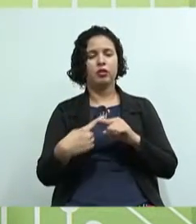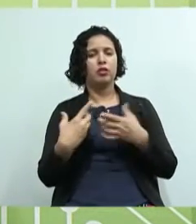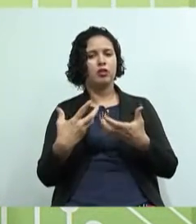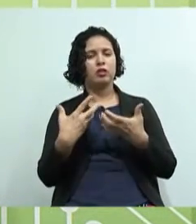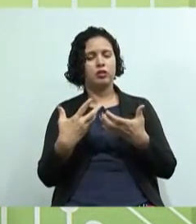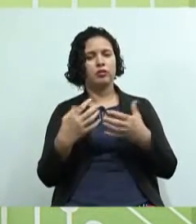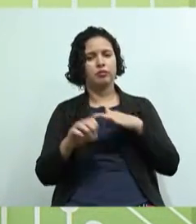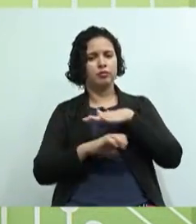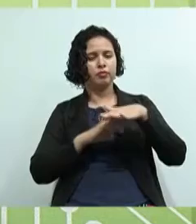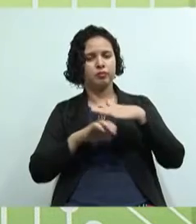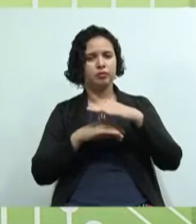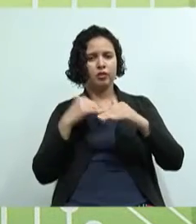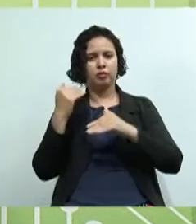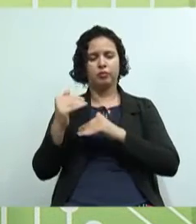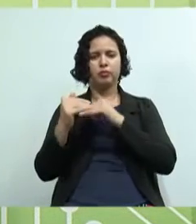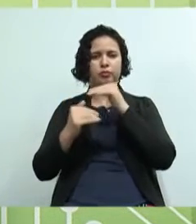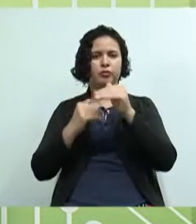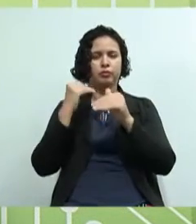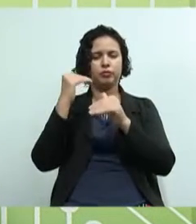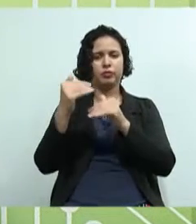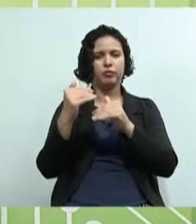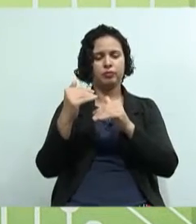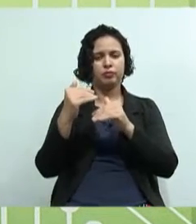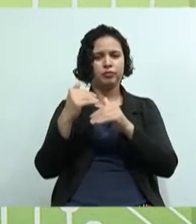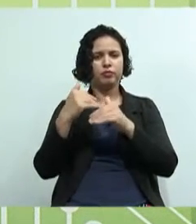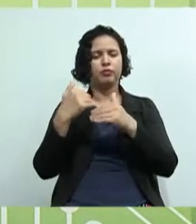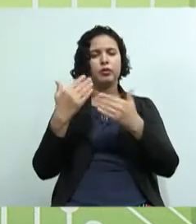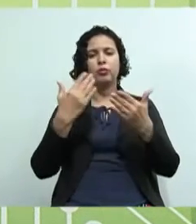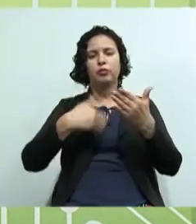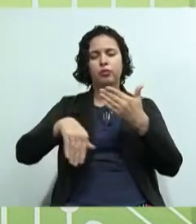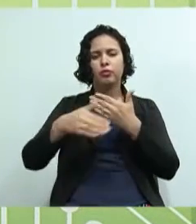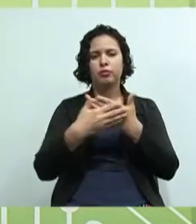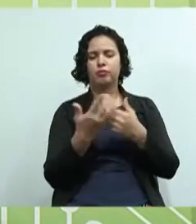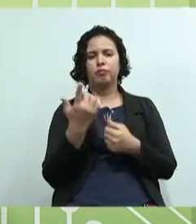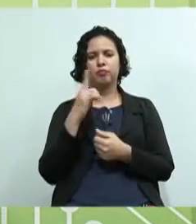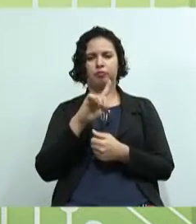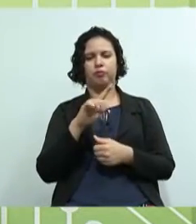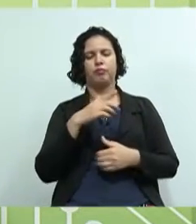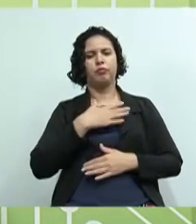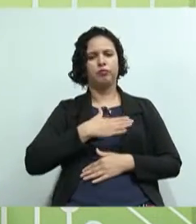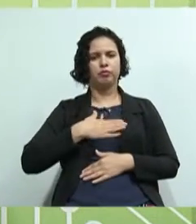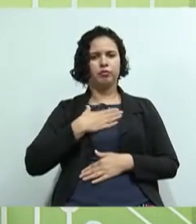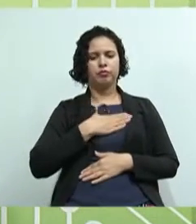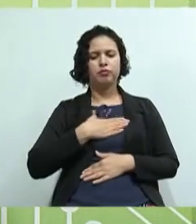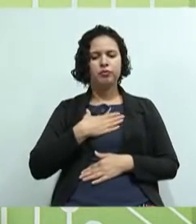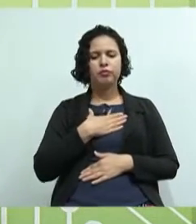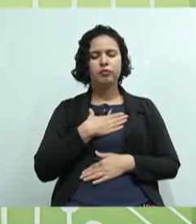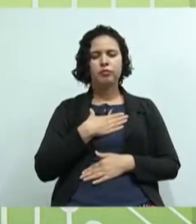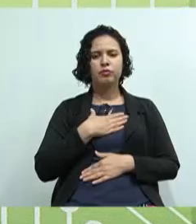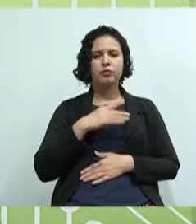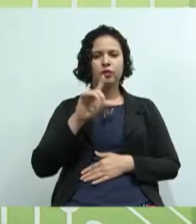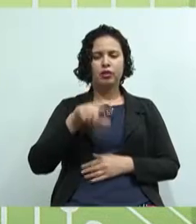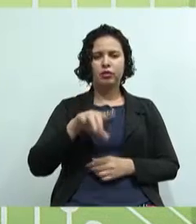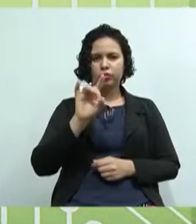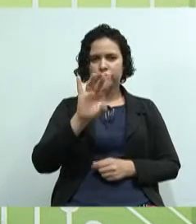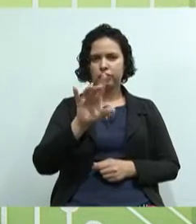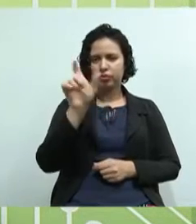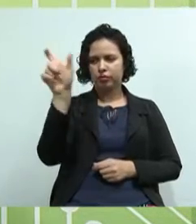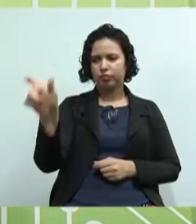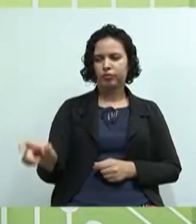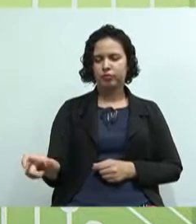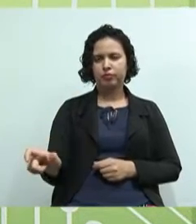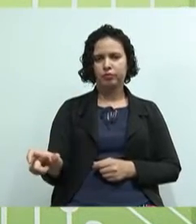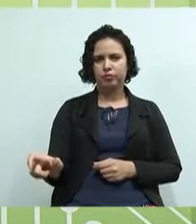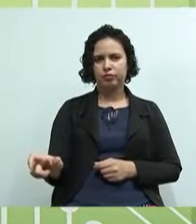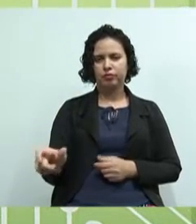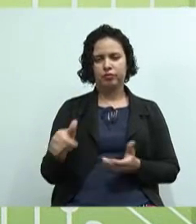eu trabalho cresça. Se ela cresce, eu também cresço. E assim todos nós ganhamos, não é verdade? Quem mais ganha com tudo isso? Não só o funcionário, os